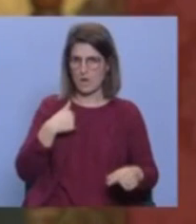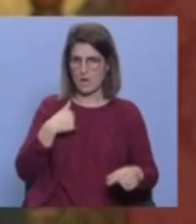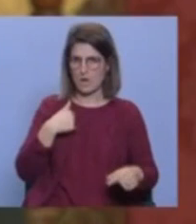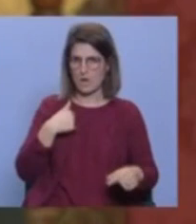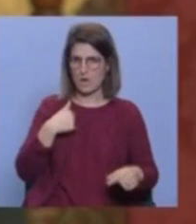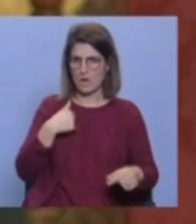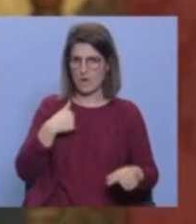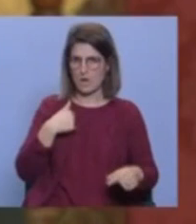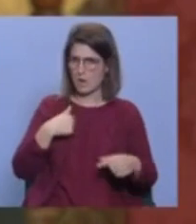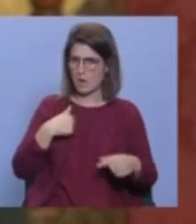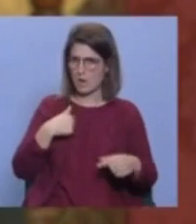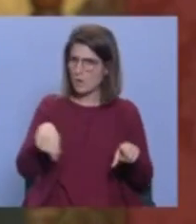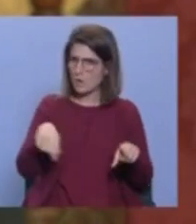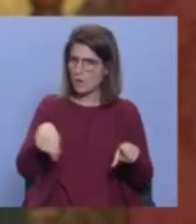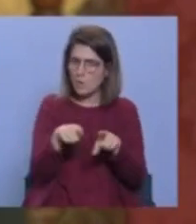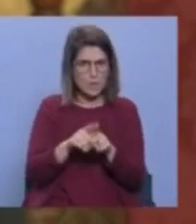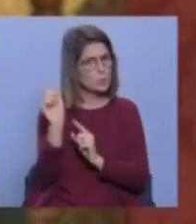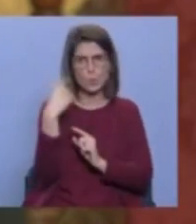telemóvel.